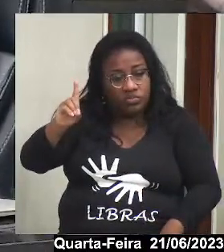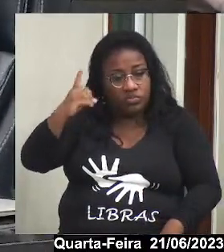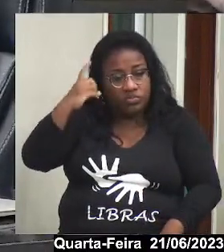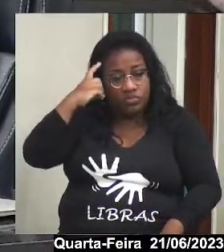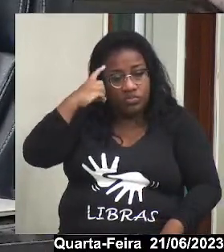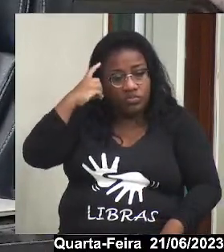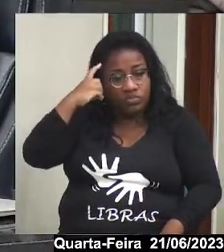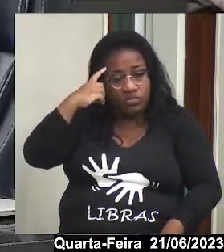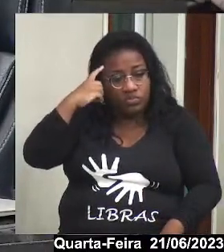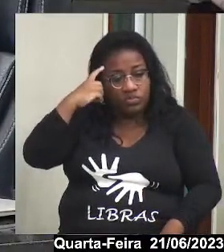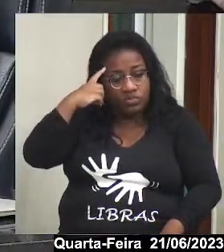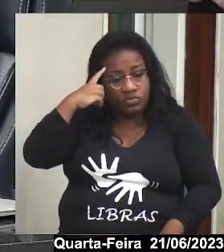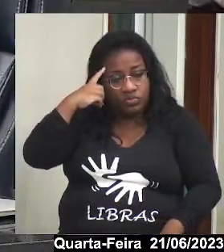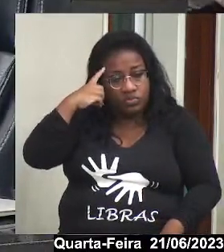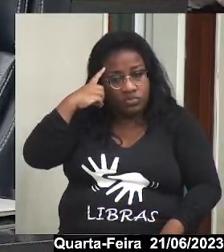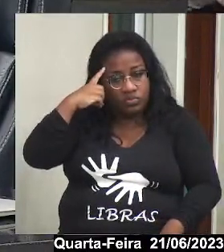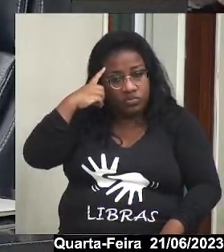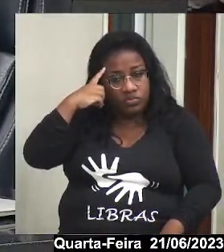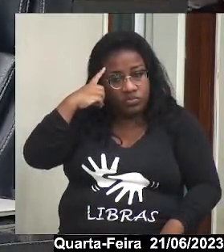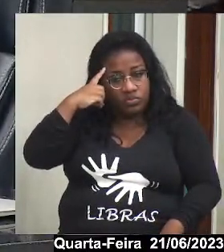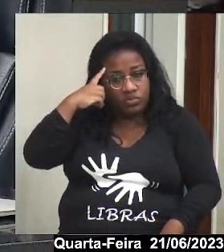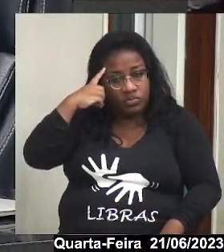Quero começar minha fala aqui no grande expediente,